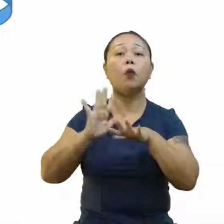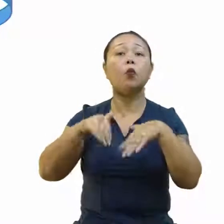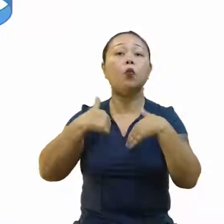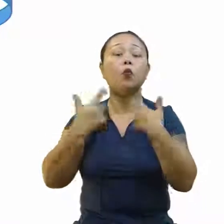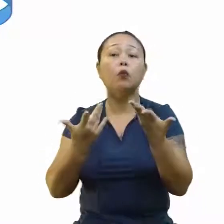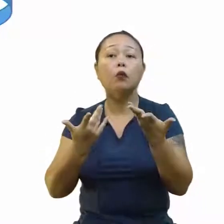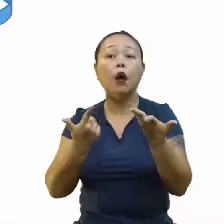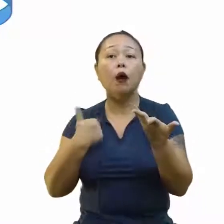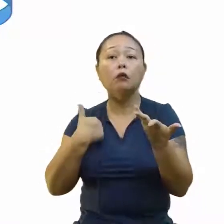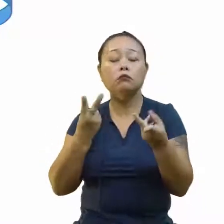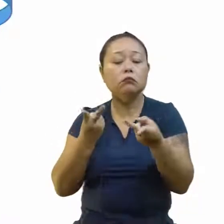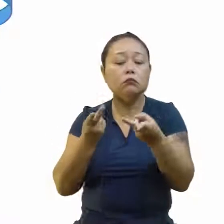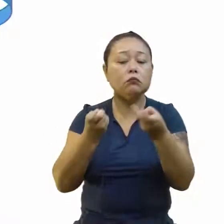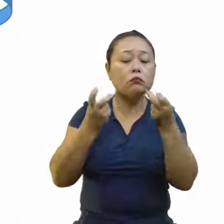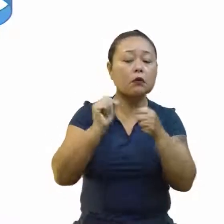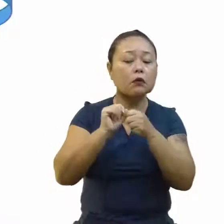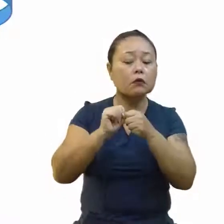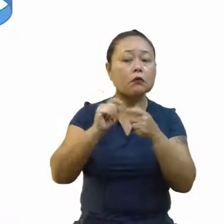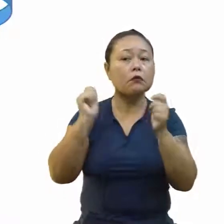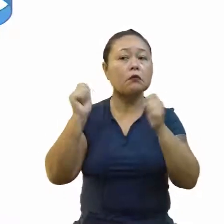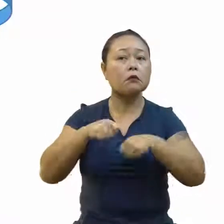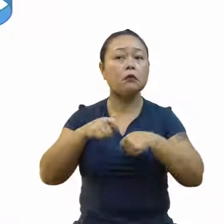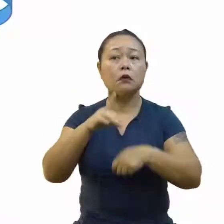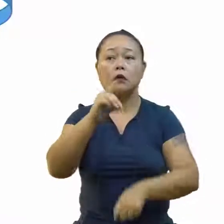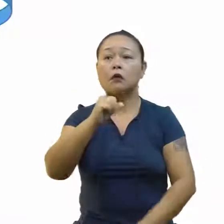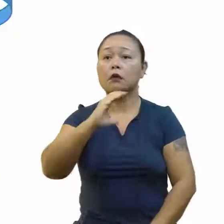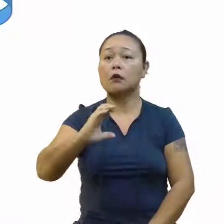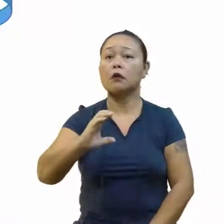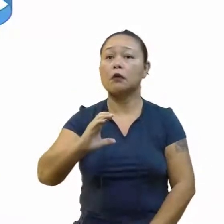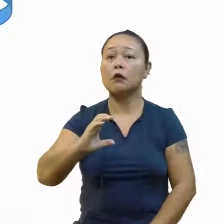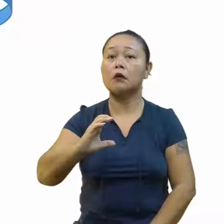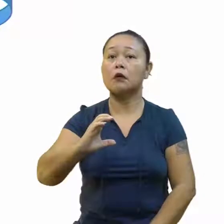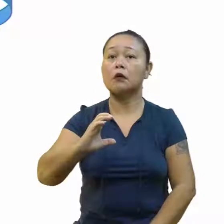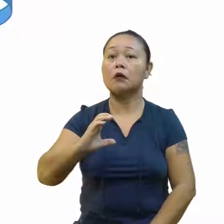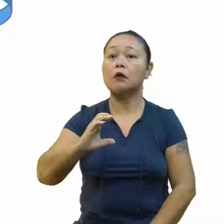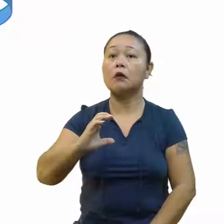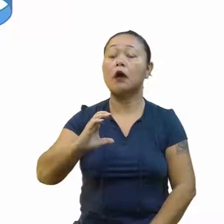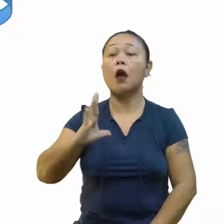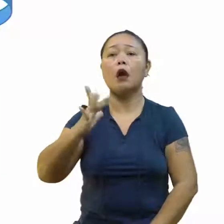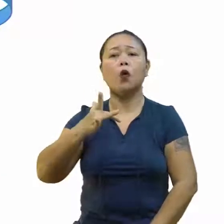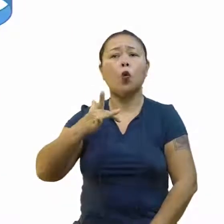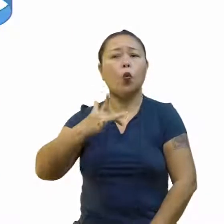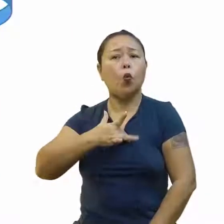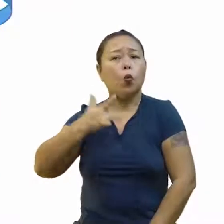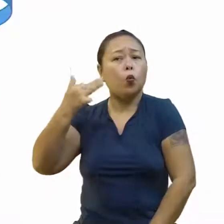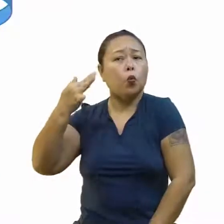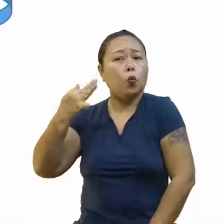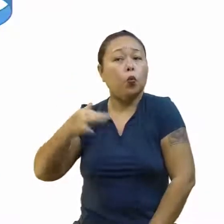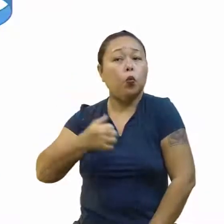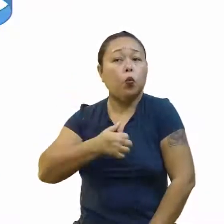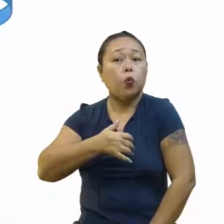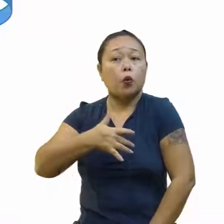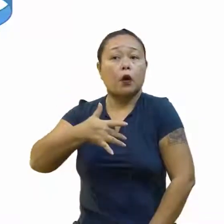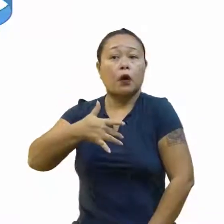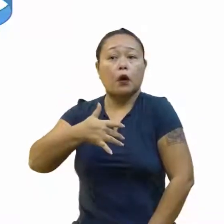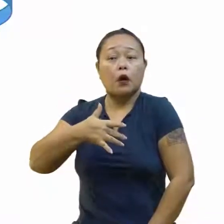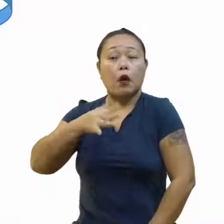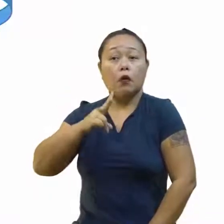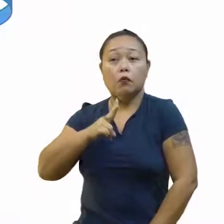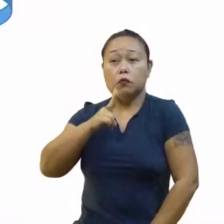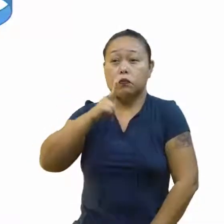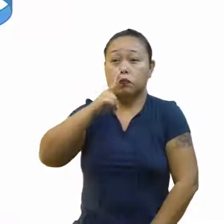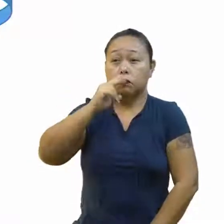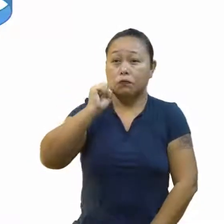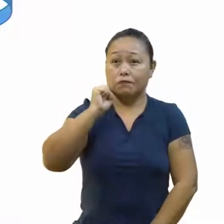sinal importante quando eu tenho ali uma DAC? Eu tenho dor intensa no peito já, pode ser um